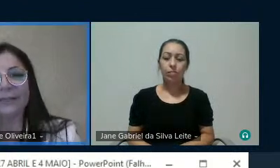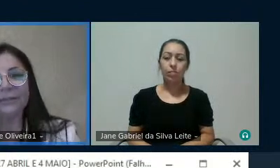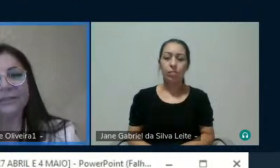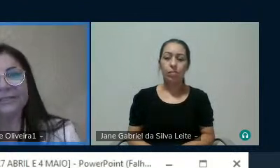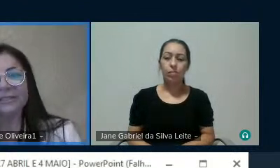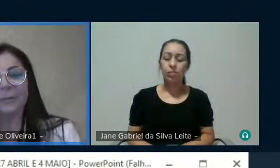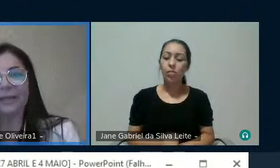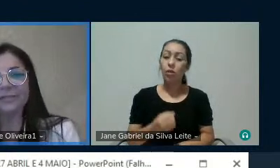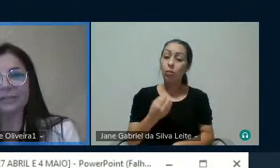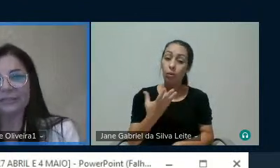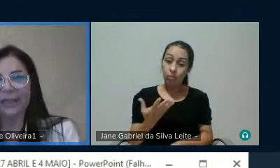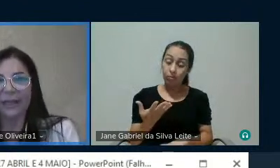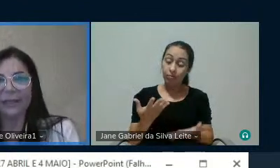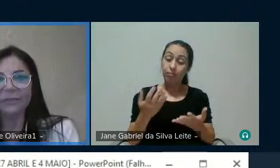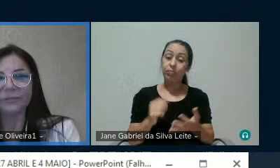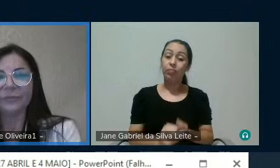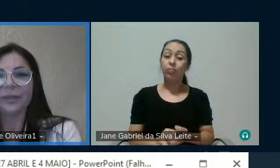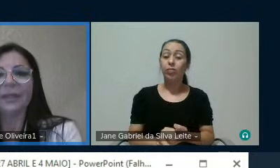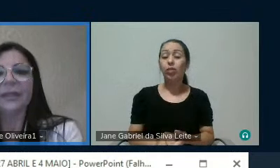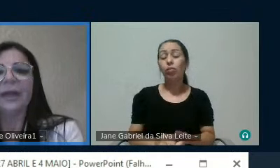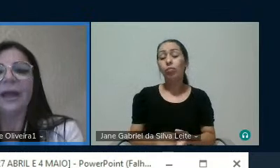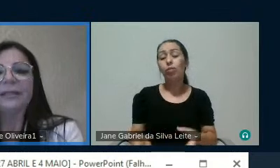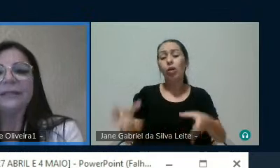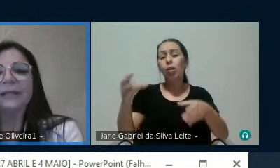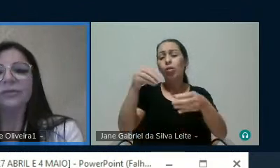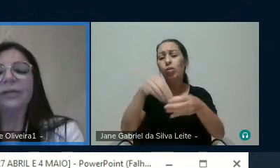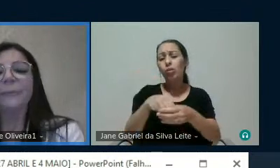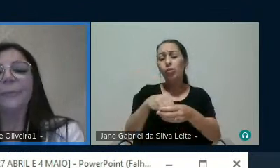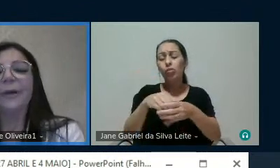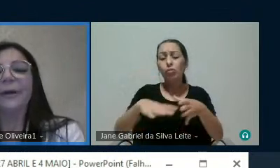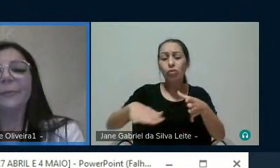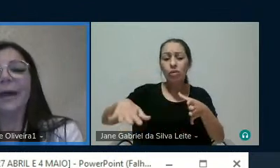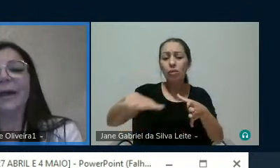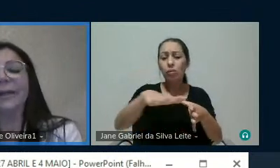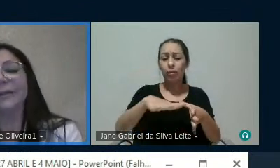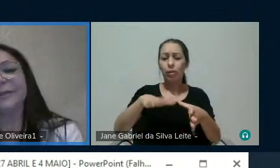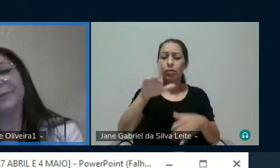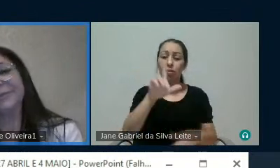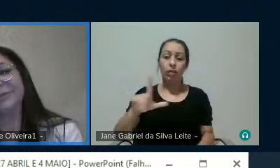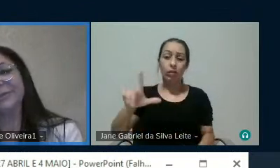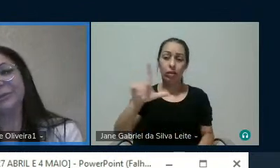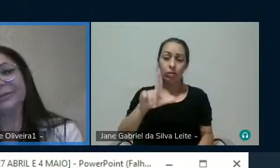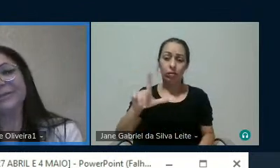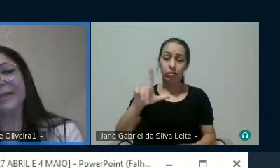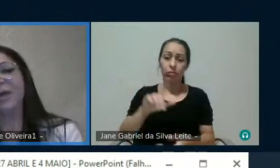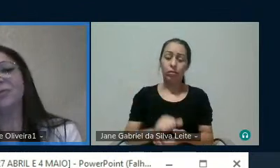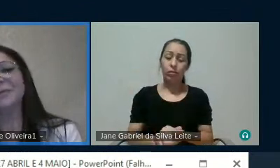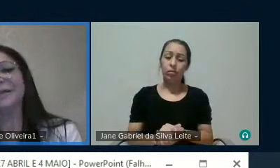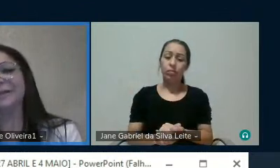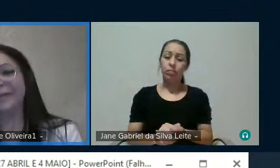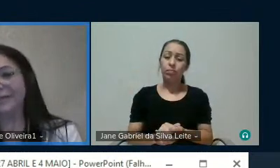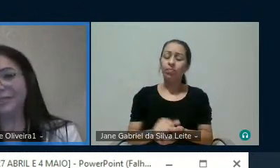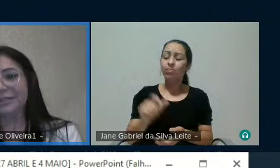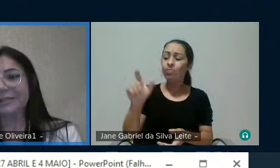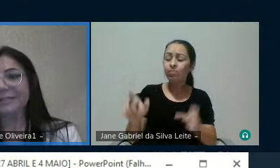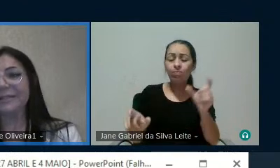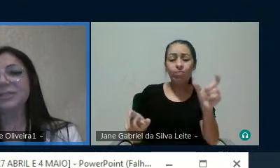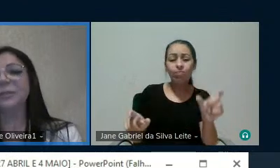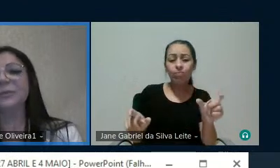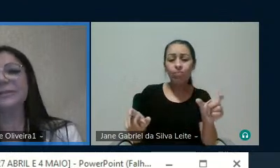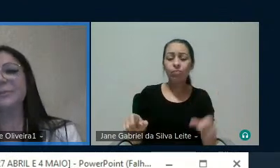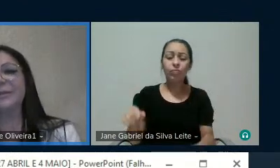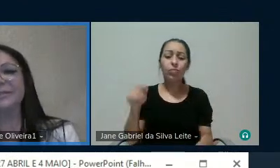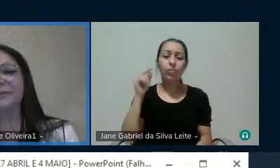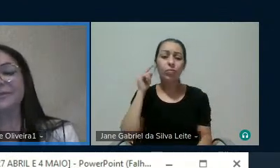Bom, dentro desse espaço literário, a literatura para e de pessoas surdas tem algumas características